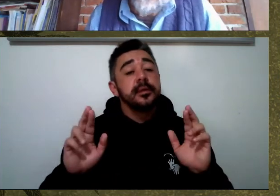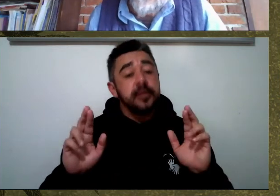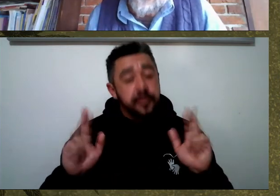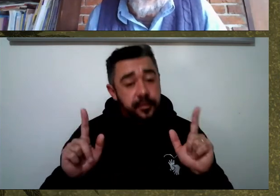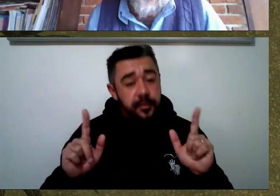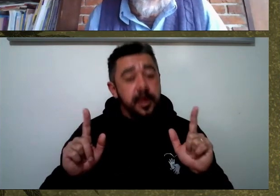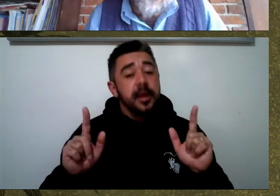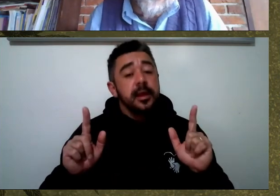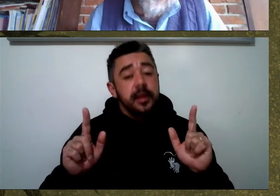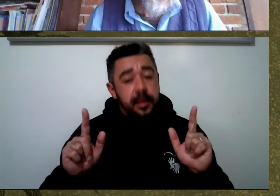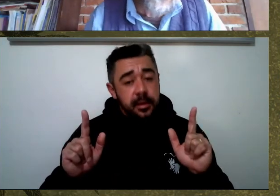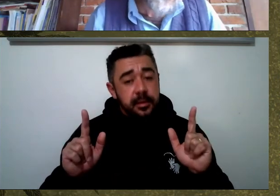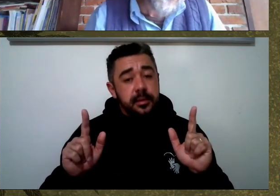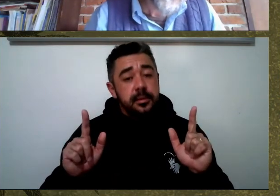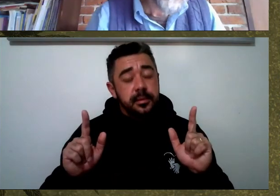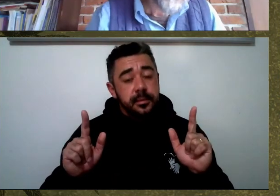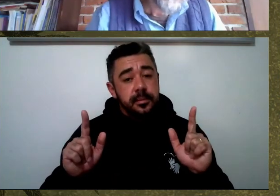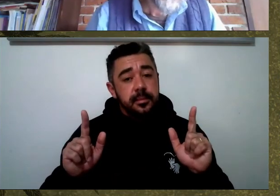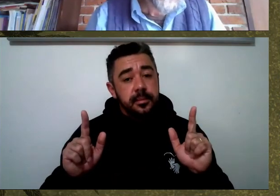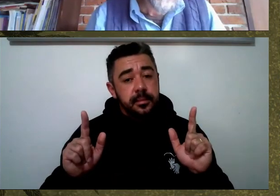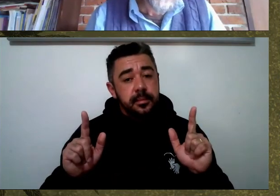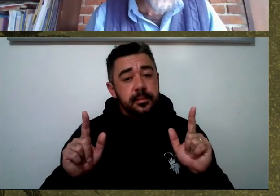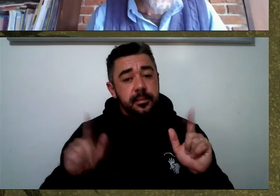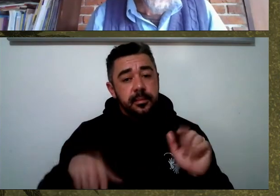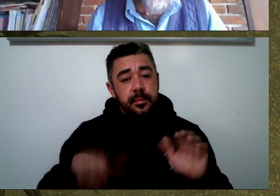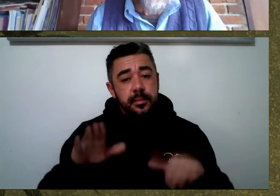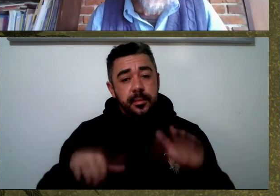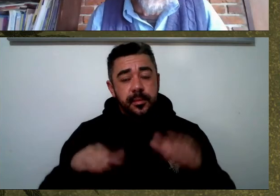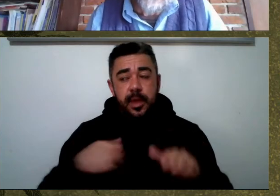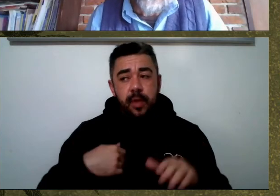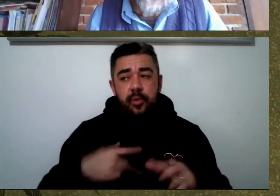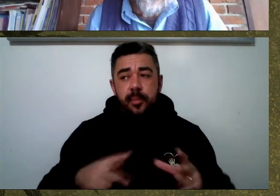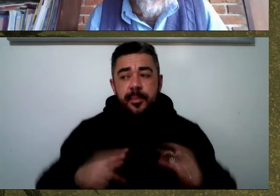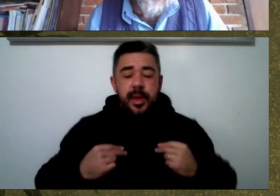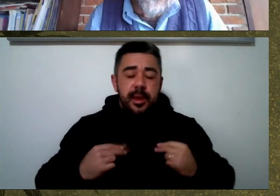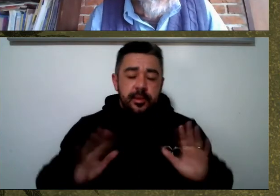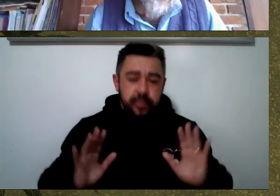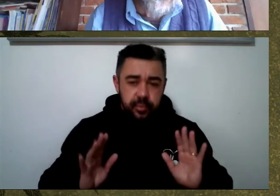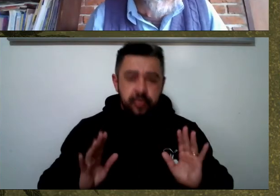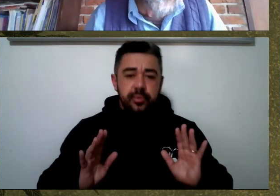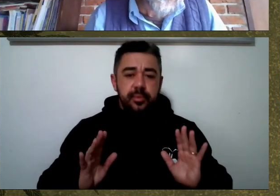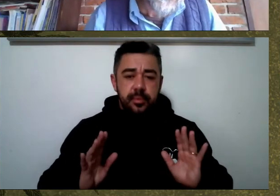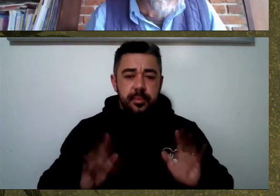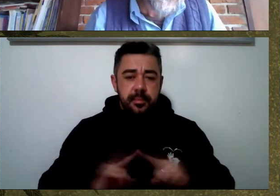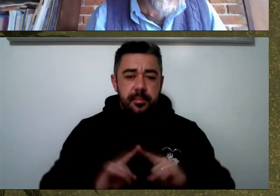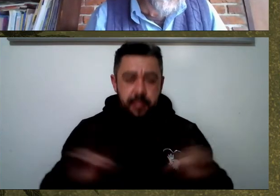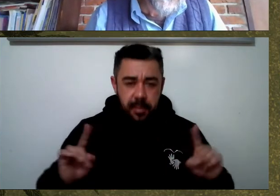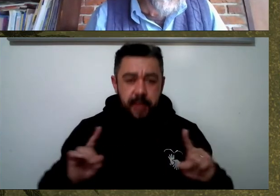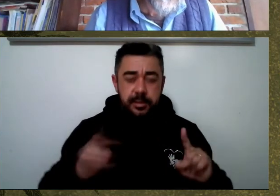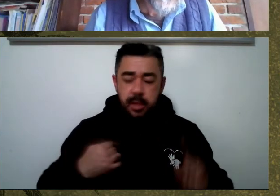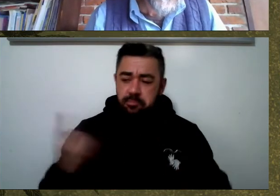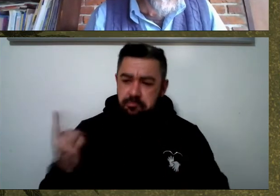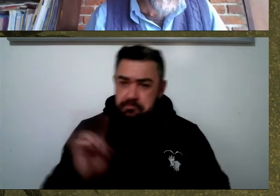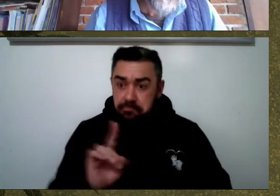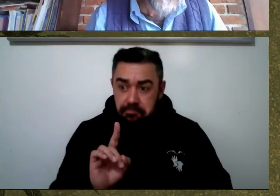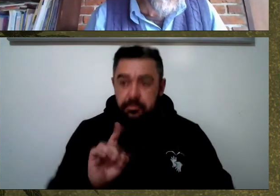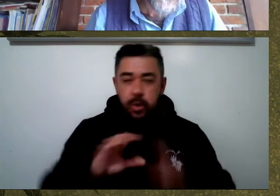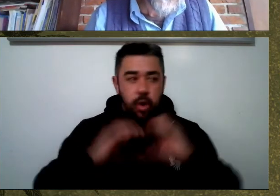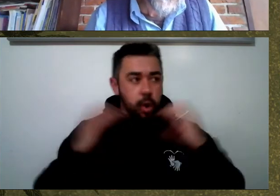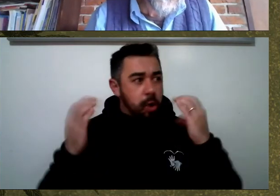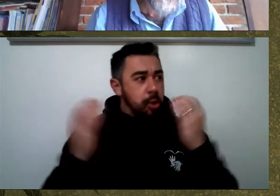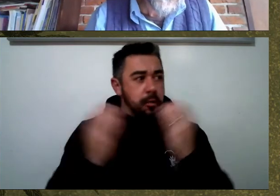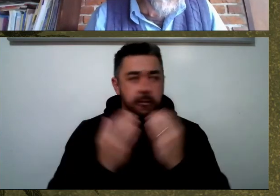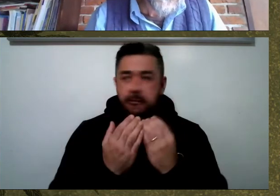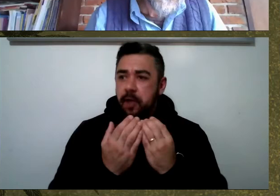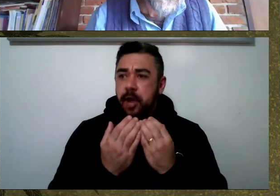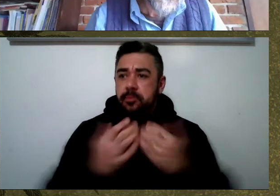que provavelmente não mereço, mas o designar-me para uma conferência magistral, que é até